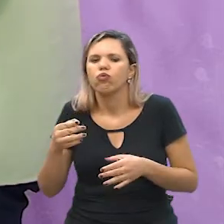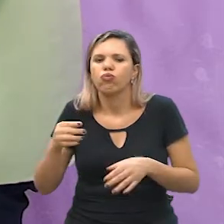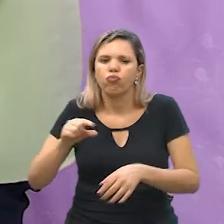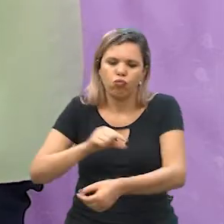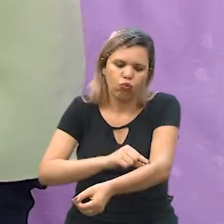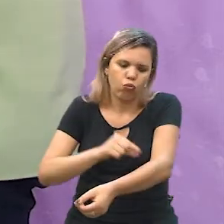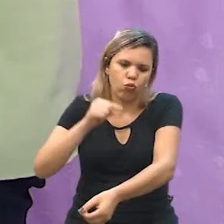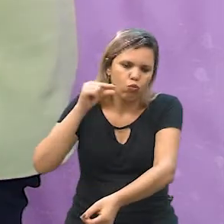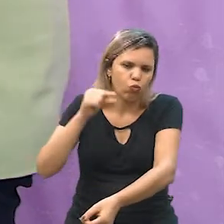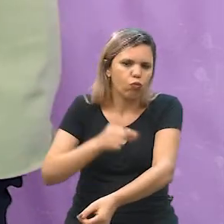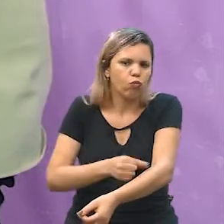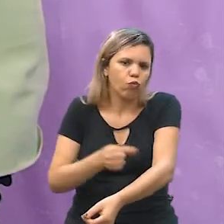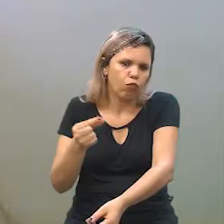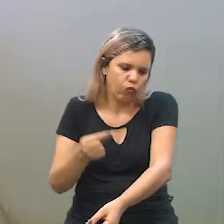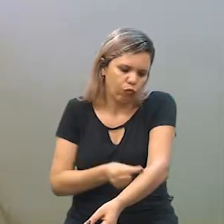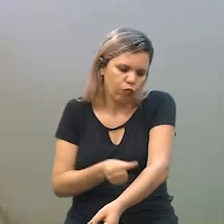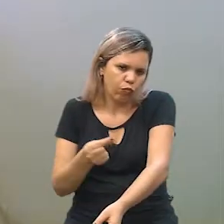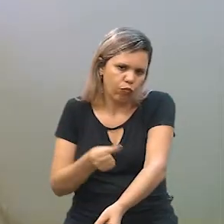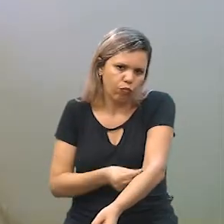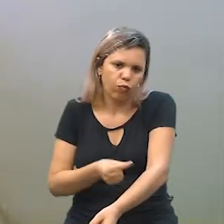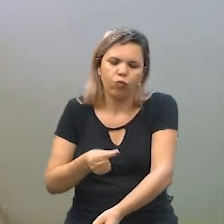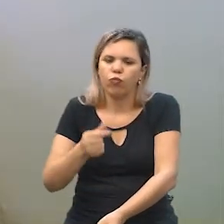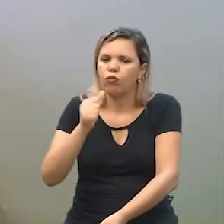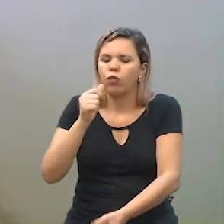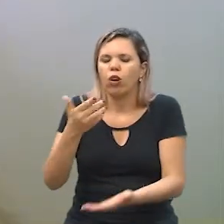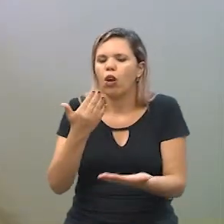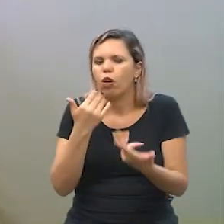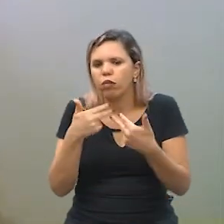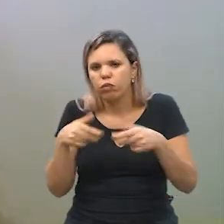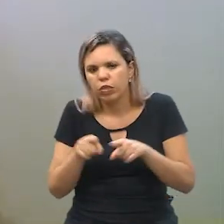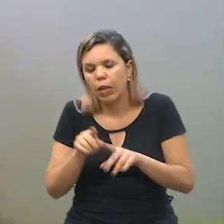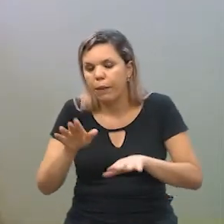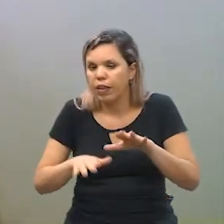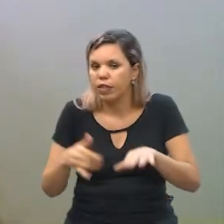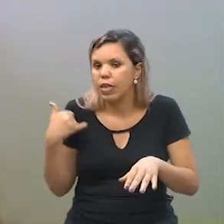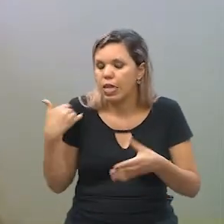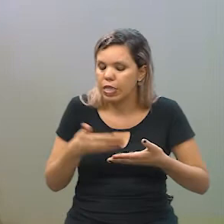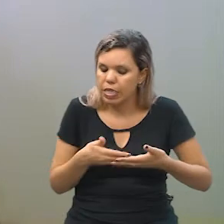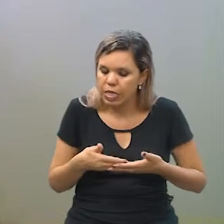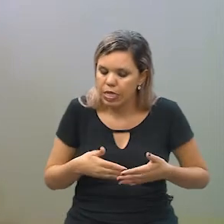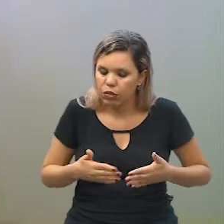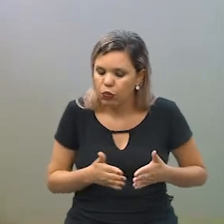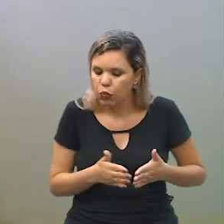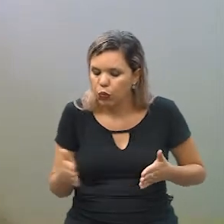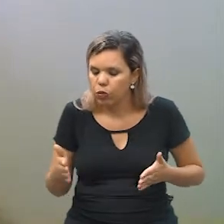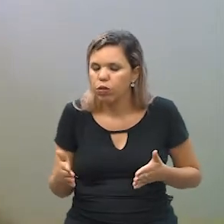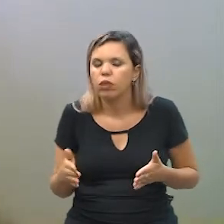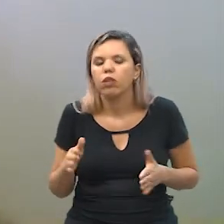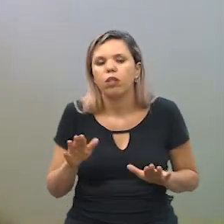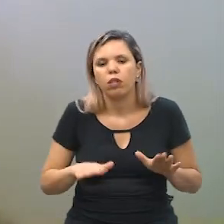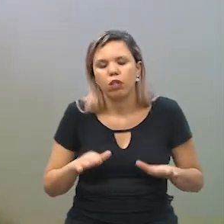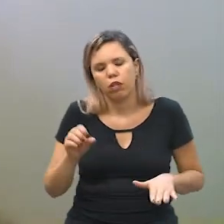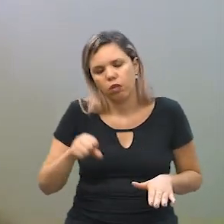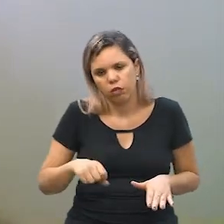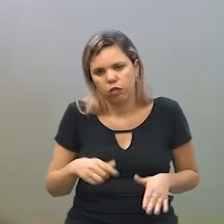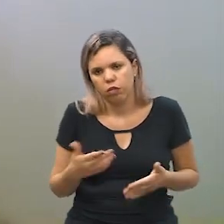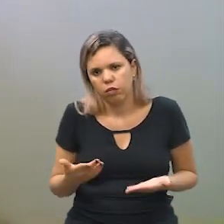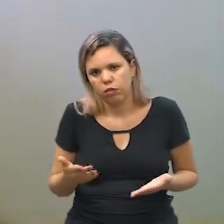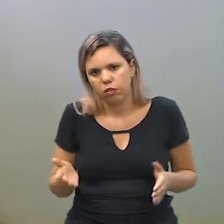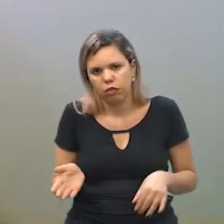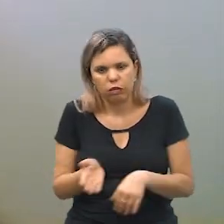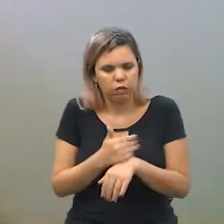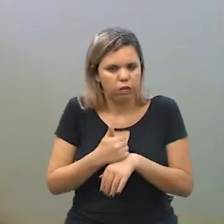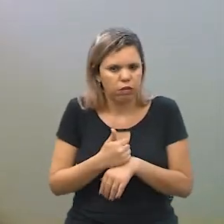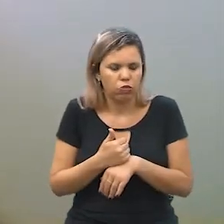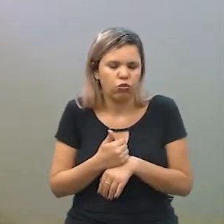isso? Na verdade, assim, depende da idade gestacional de nascimento, mas sim, né, quanto mais cedo